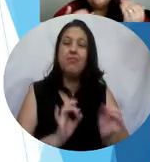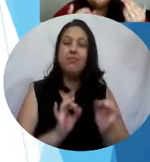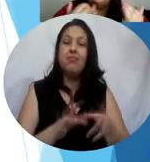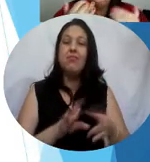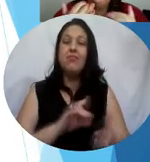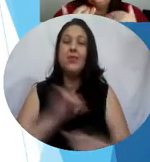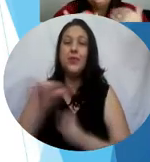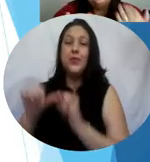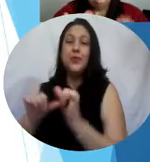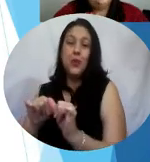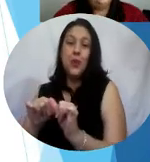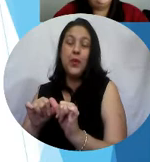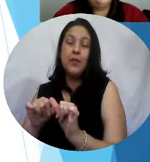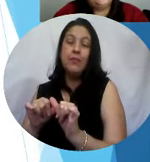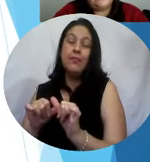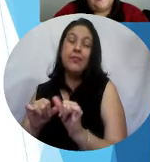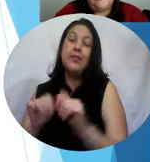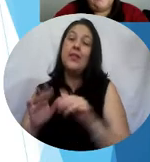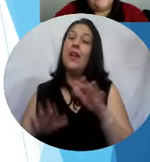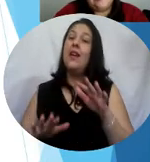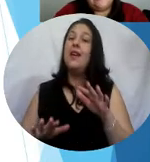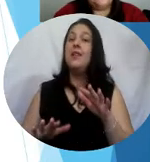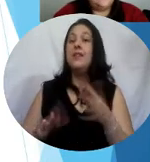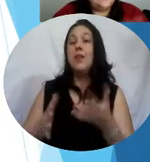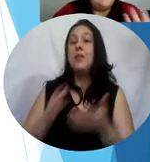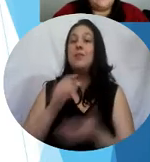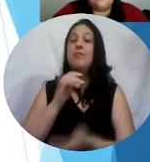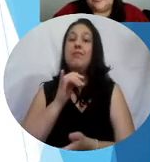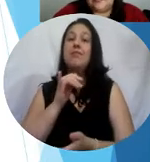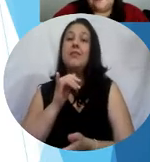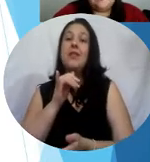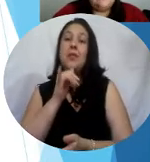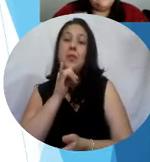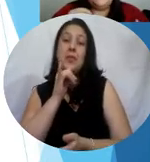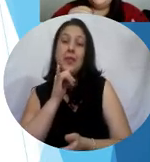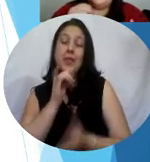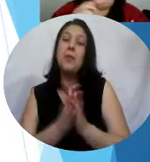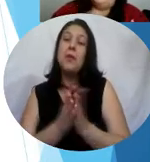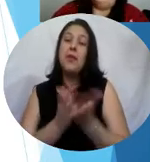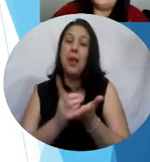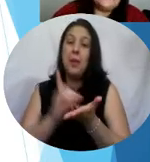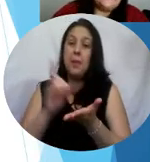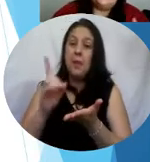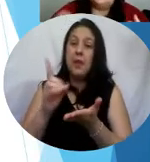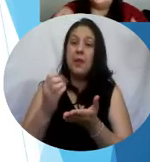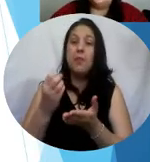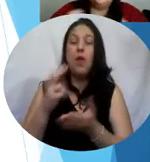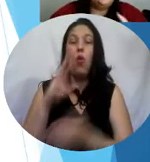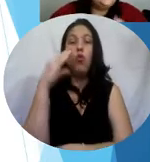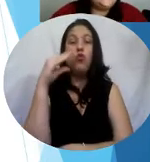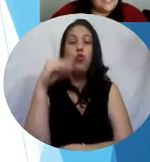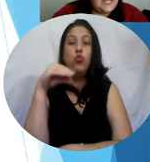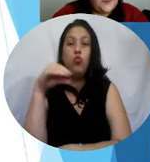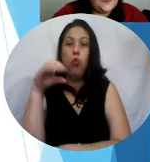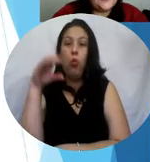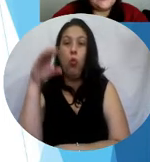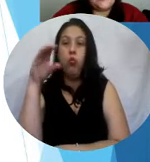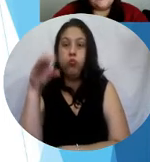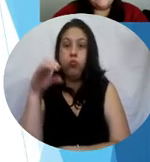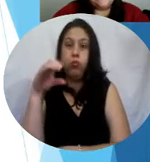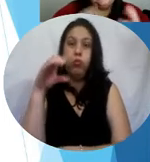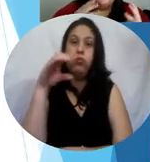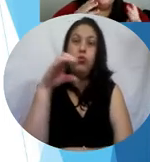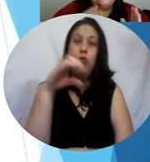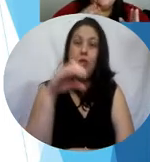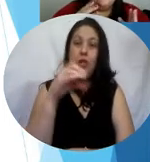sofrem muitas mudanças no decorrer do tempo. Então, por exemplo, a história da Bíblia, planetas, dinossauros,